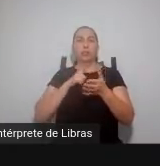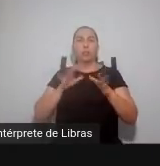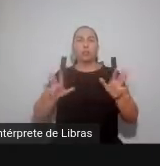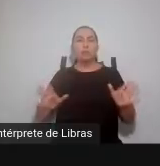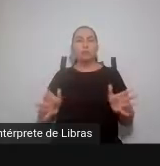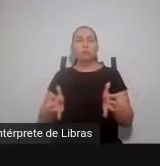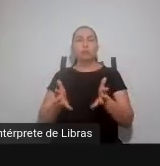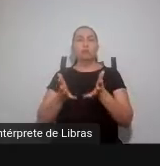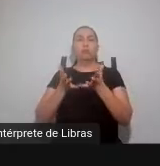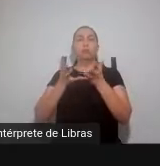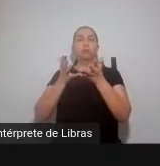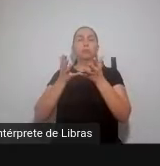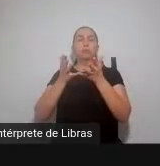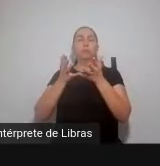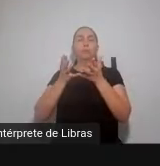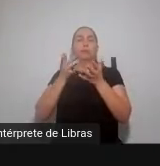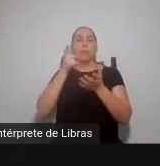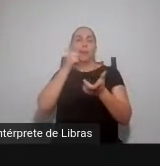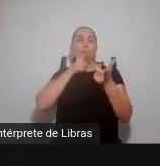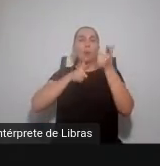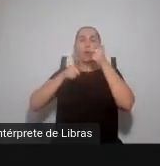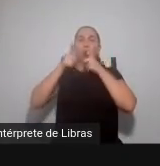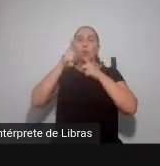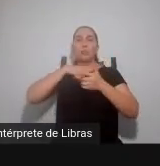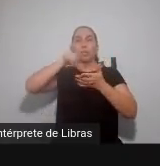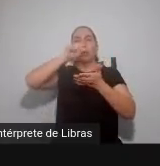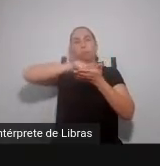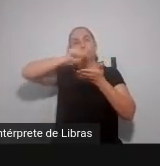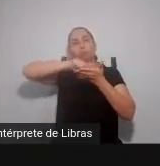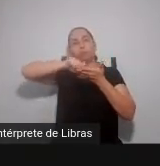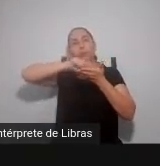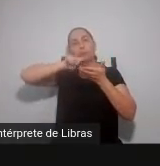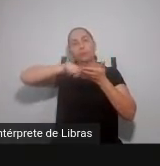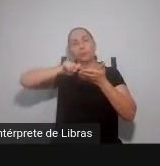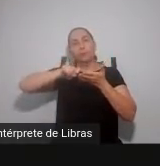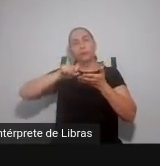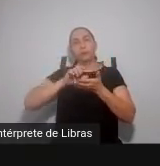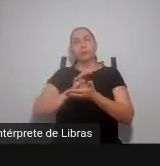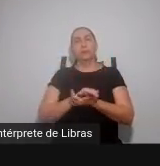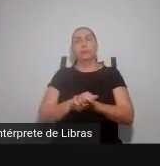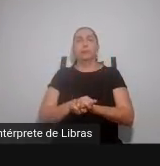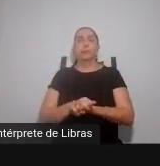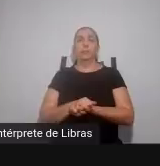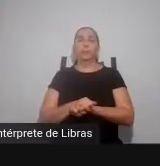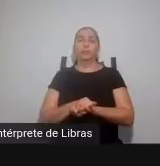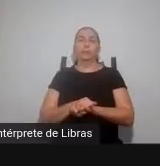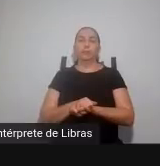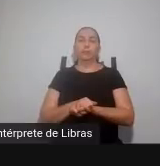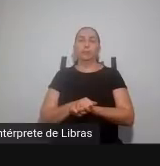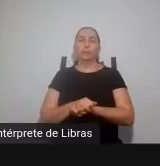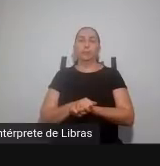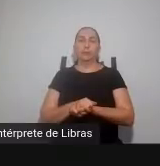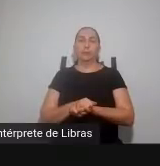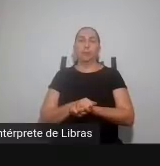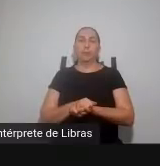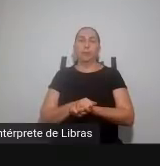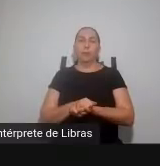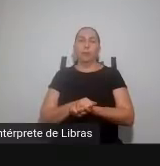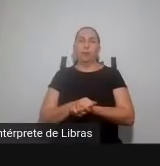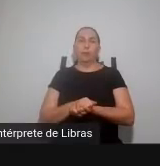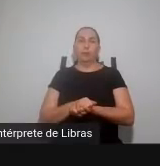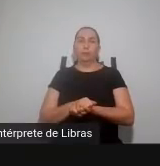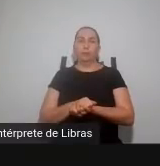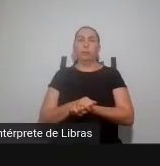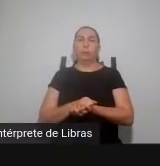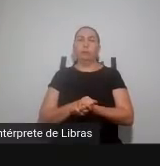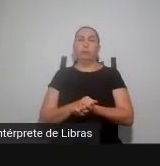para conquistar o sistema de escrita, porque vira objeto de desejo, né? Ô, Crisley, tem aqui